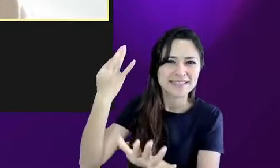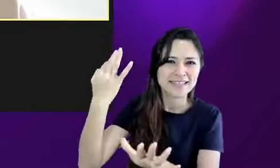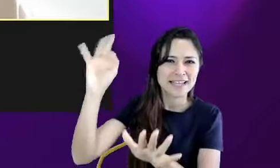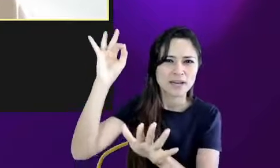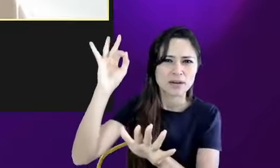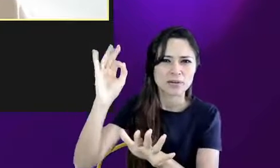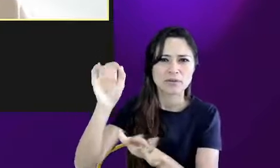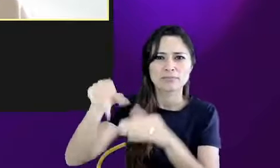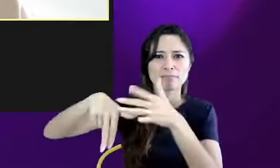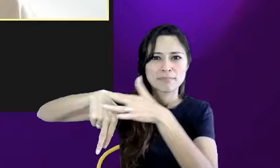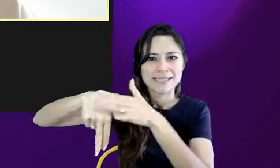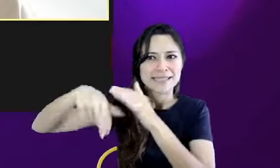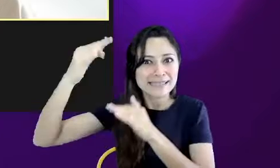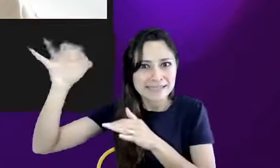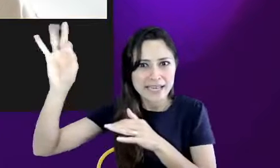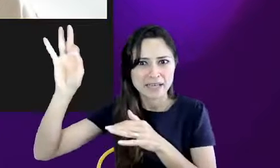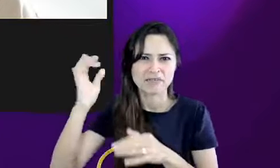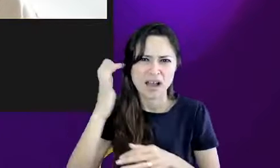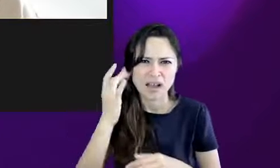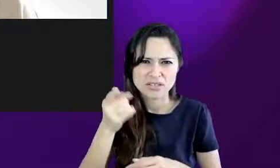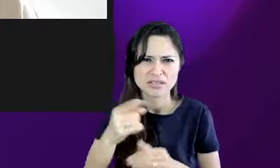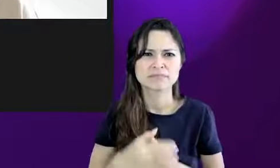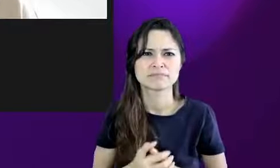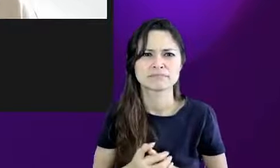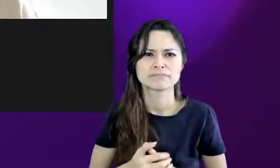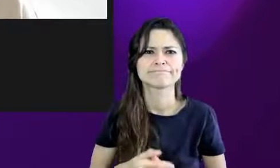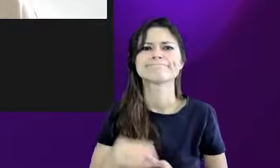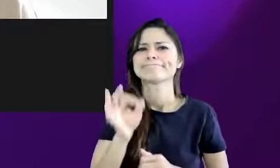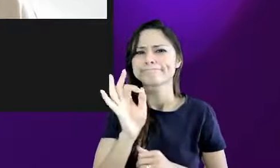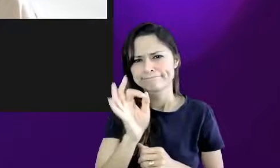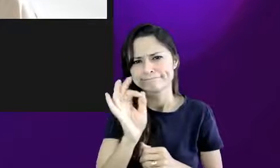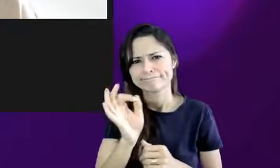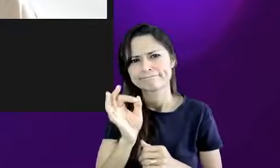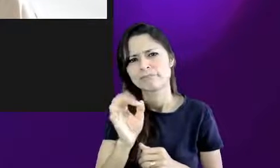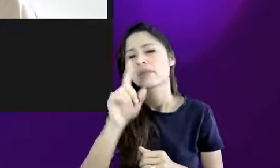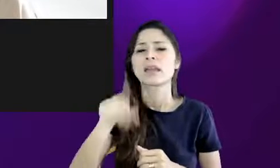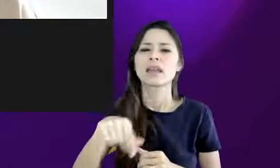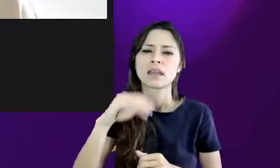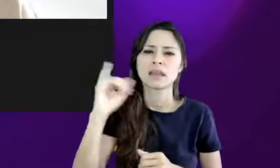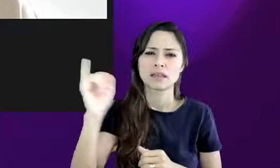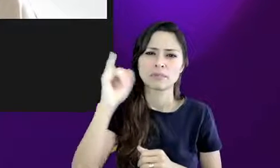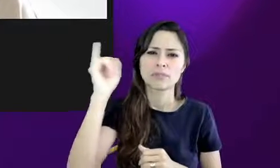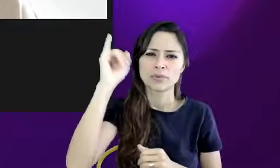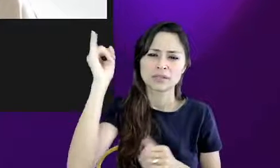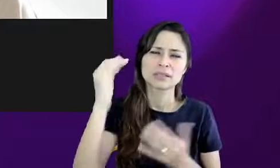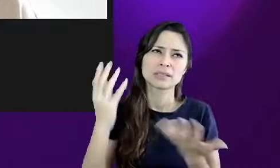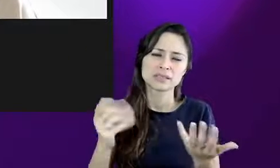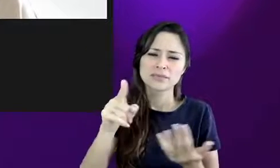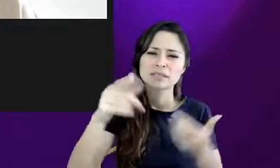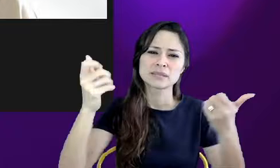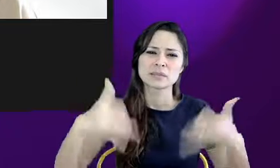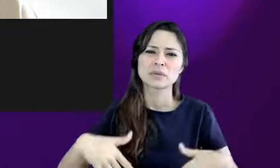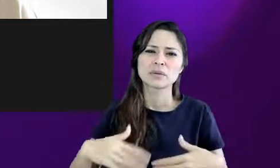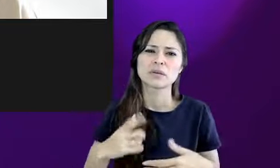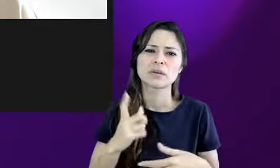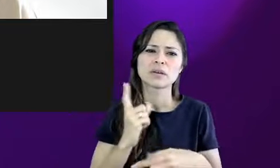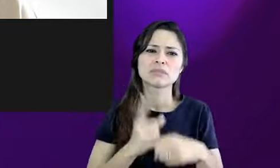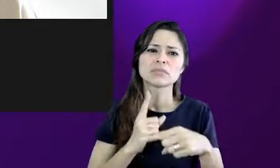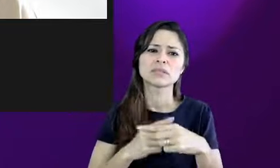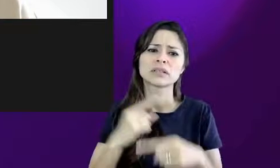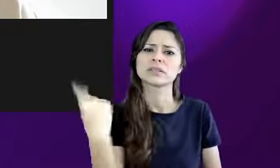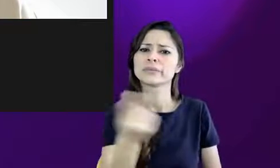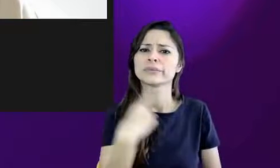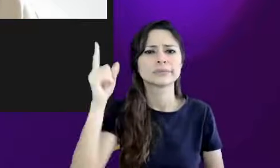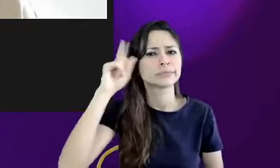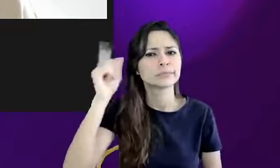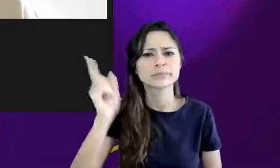certo? Sem dúvida, Andréa. Esse é um ponto muito importante e, sem dúvida, a gente não sabe quanto tempo